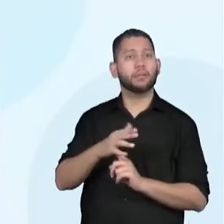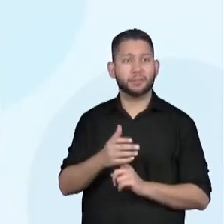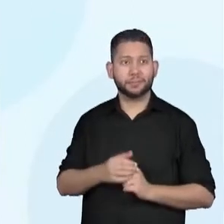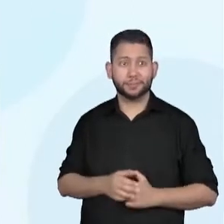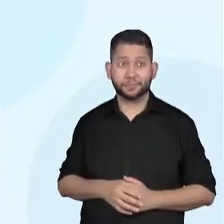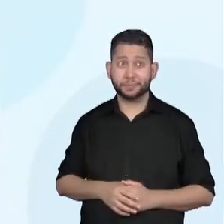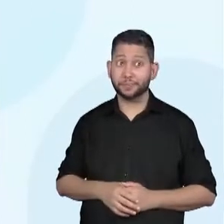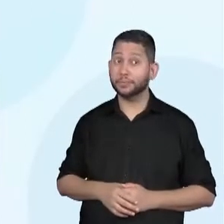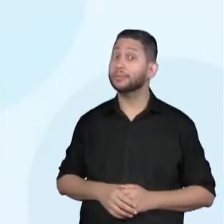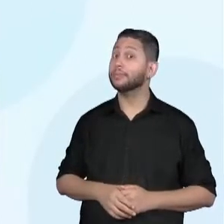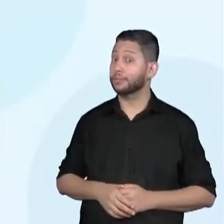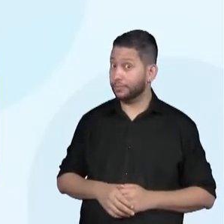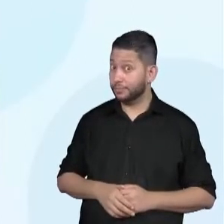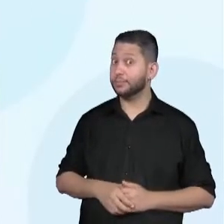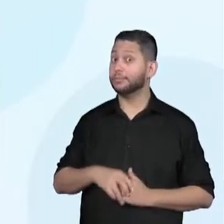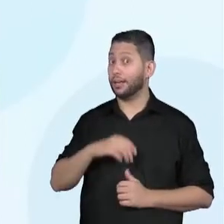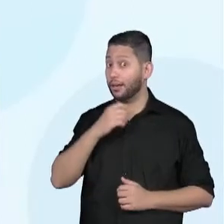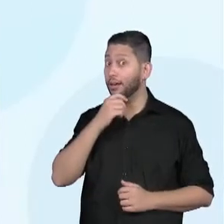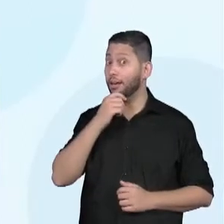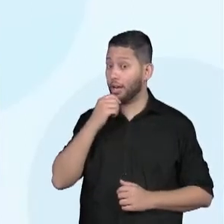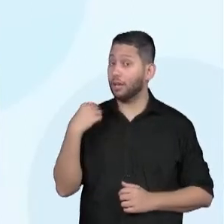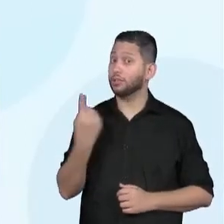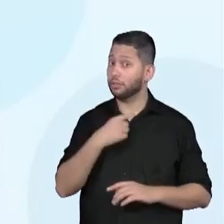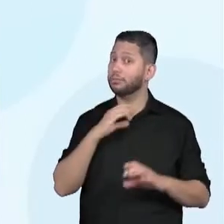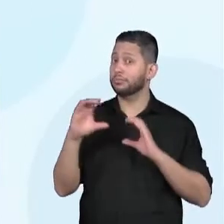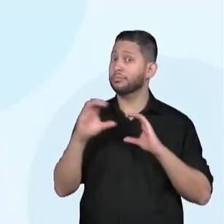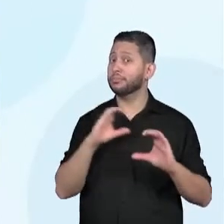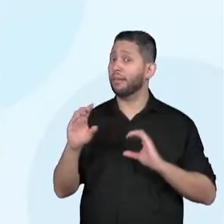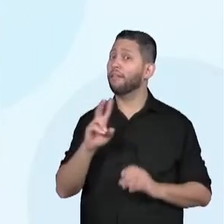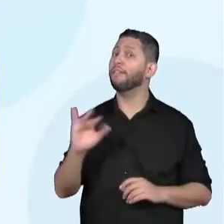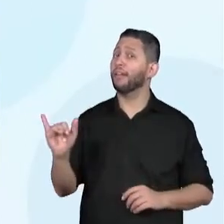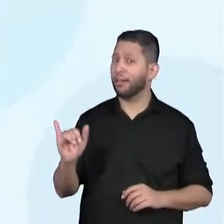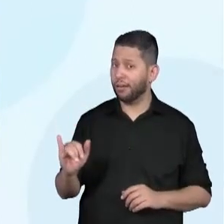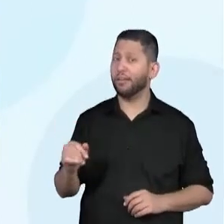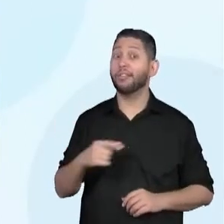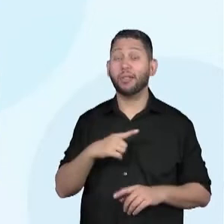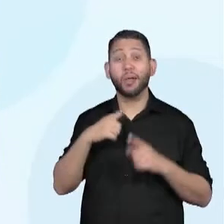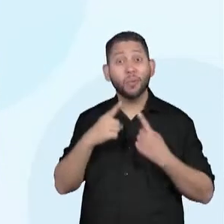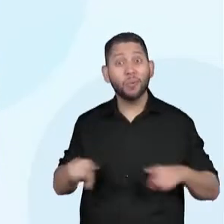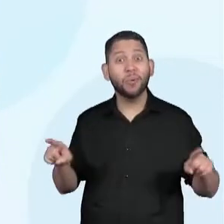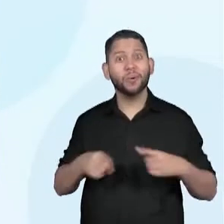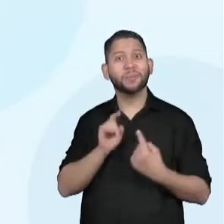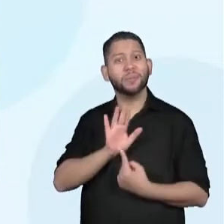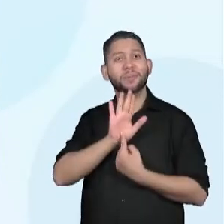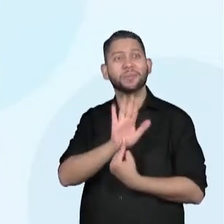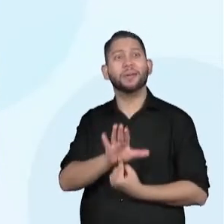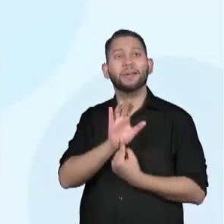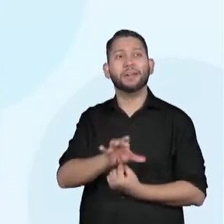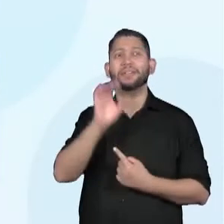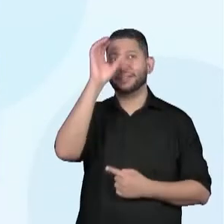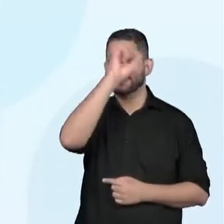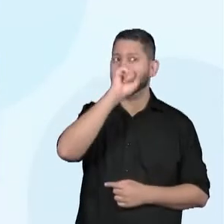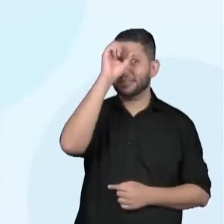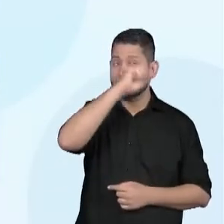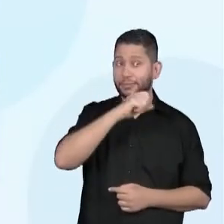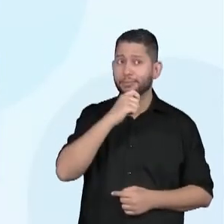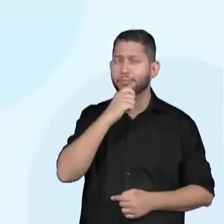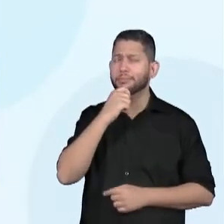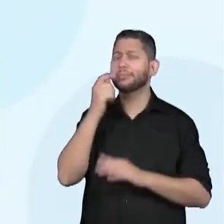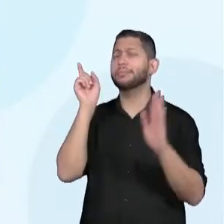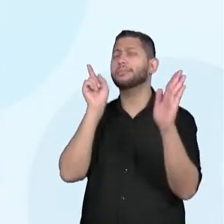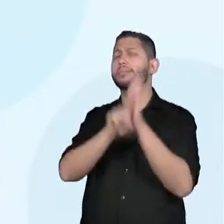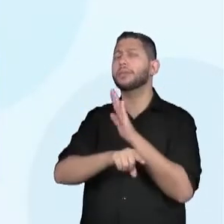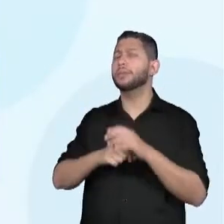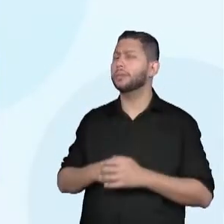o rap do parque vai ser a nossa canção. Então, na unidade 6, a gente vai trabalhar mais uma canção aí com vocês. And how